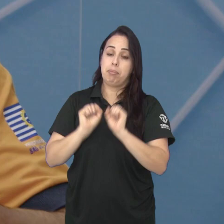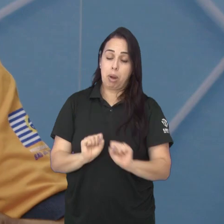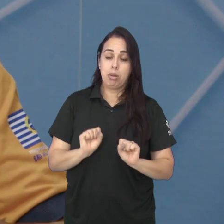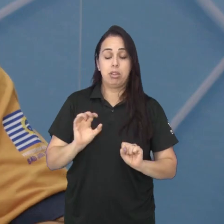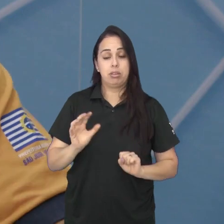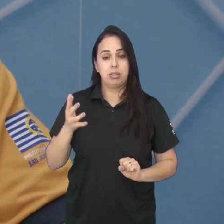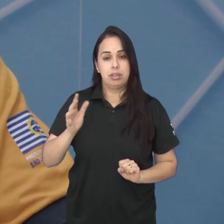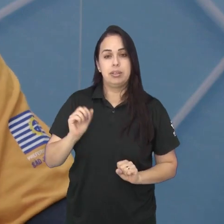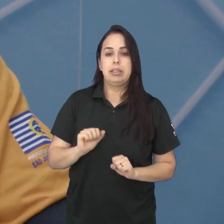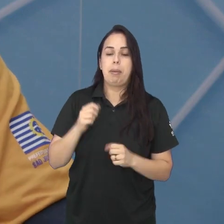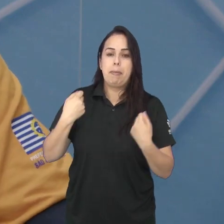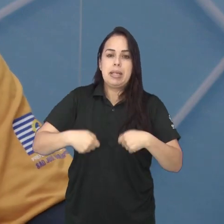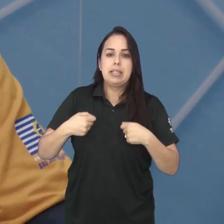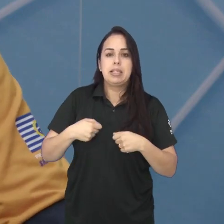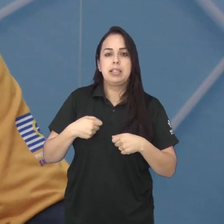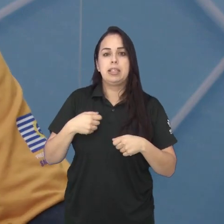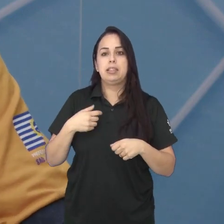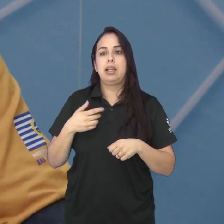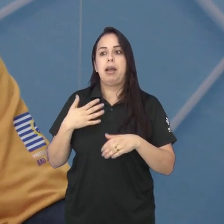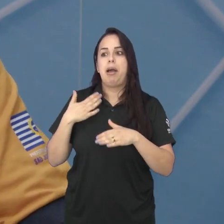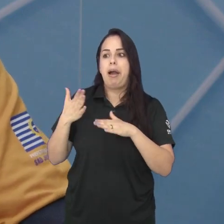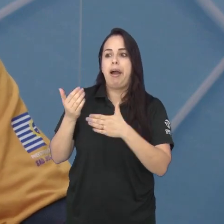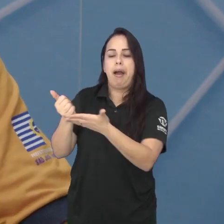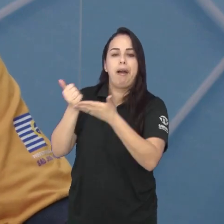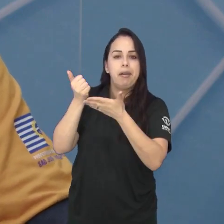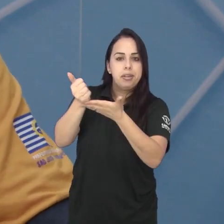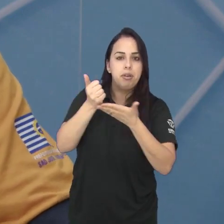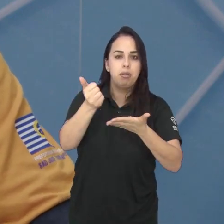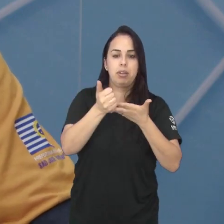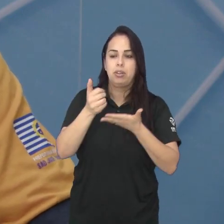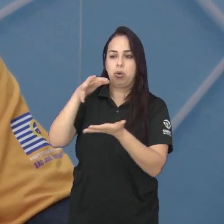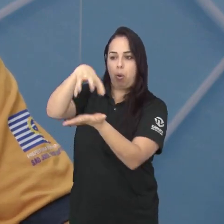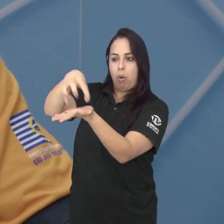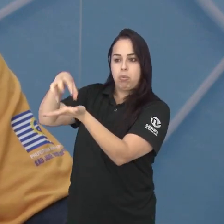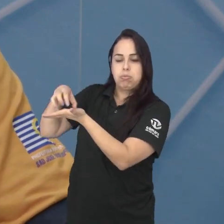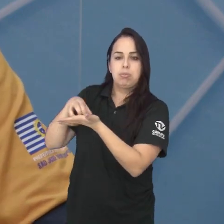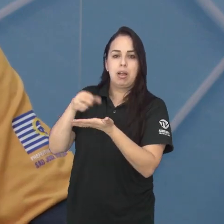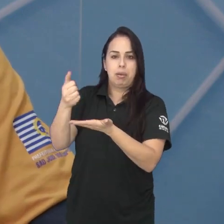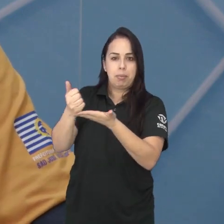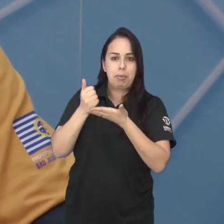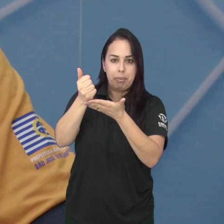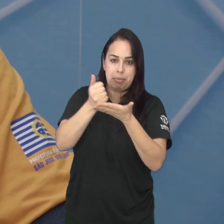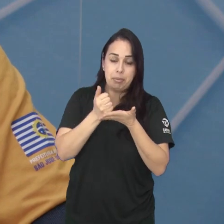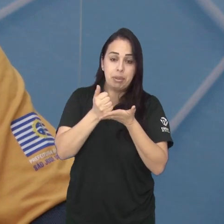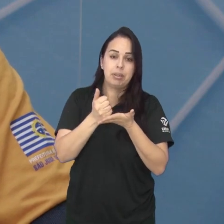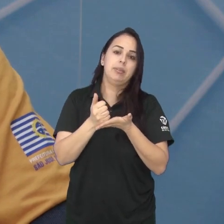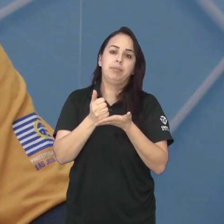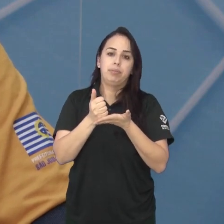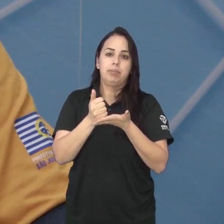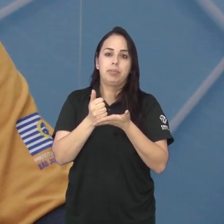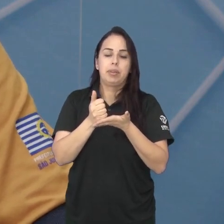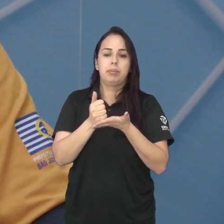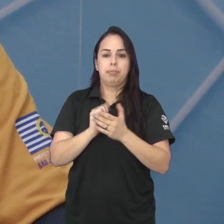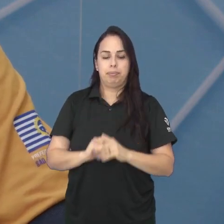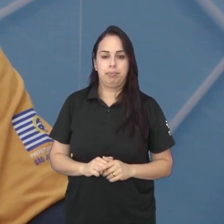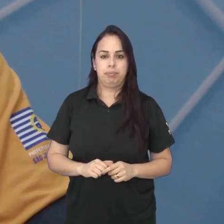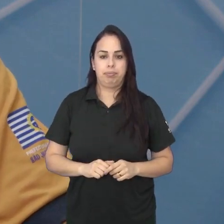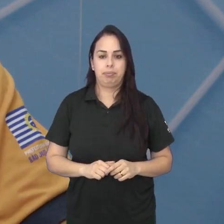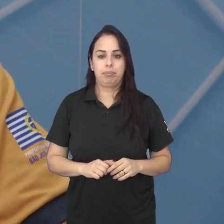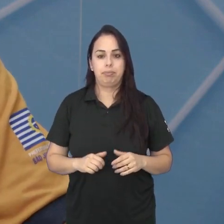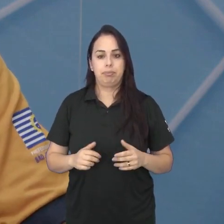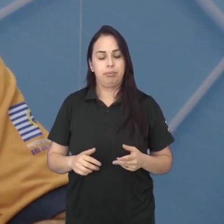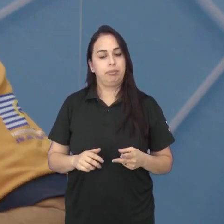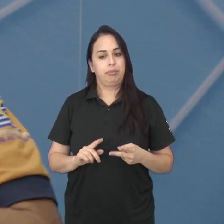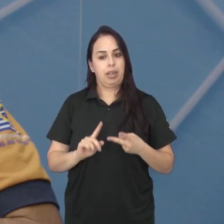requer, inclusive, um envolvimento de outros órgãos de serviços, né, que trabalham no nosso município, até mesmo as